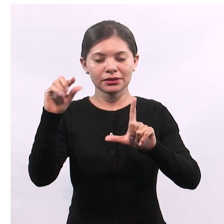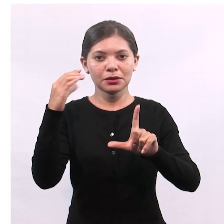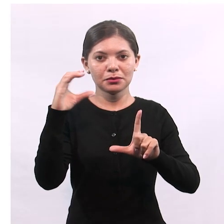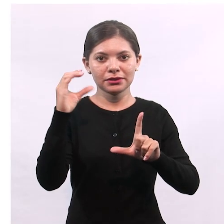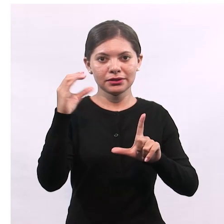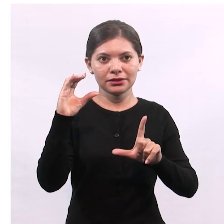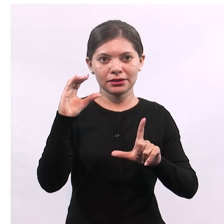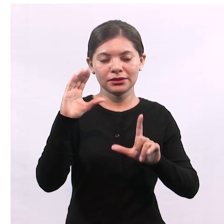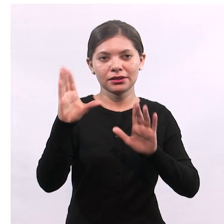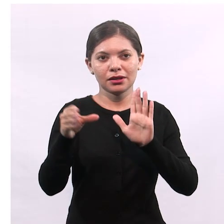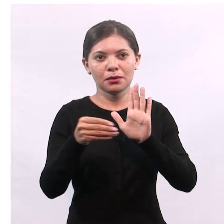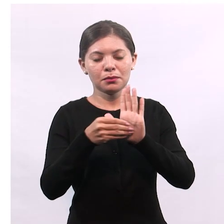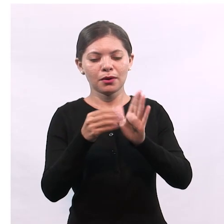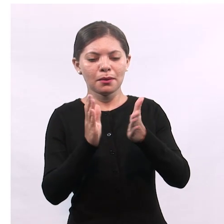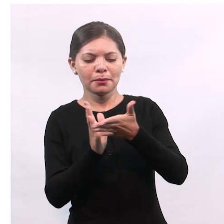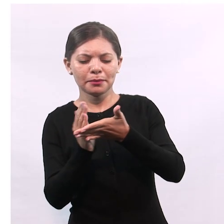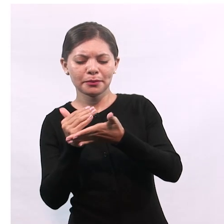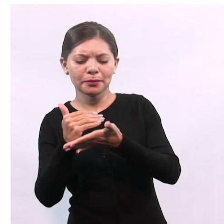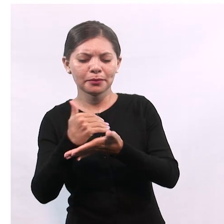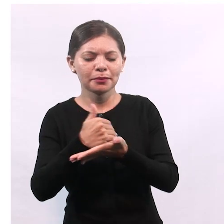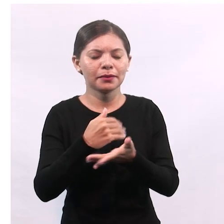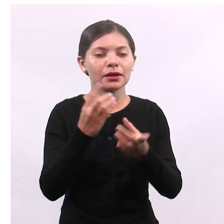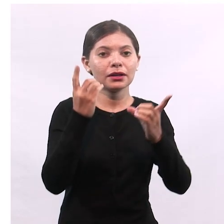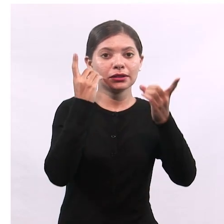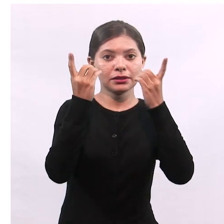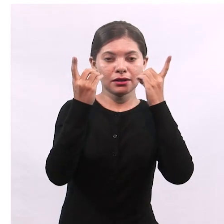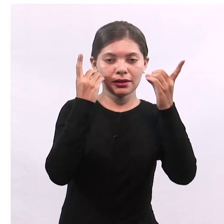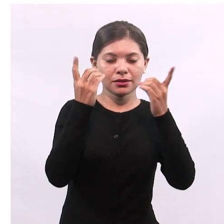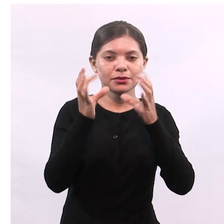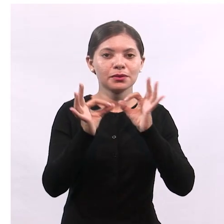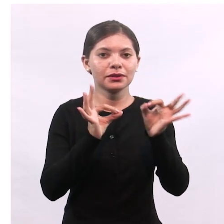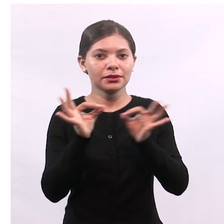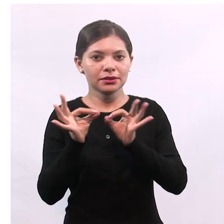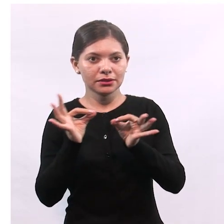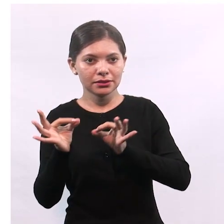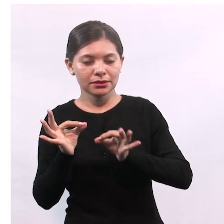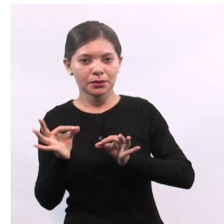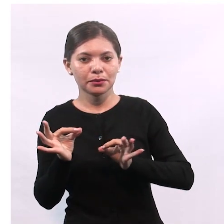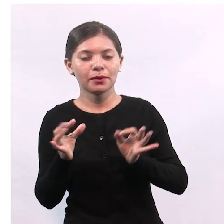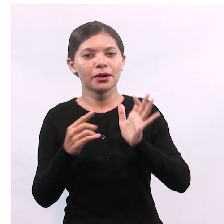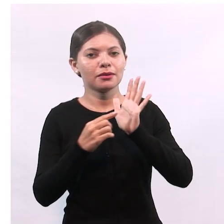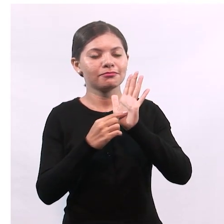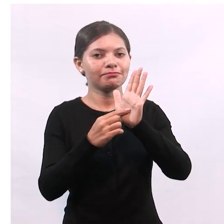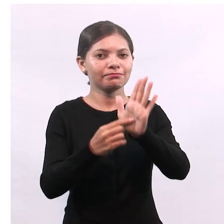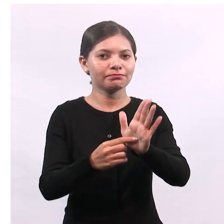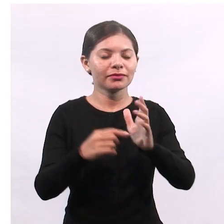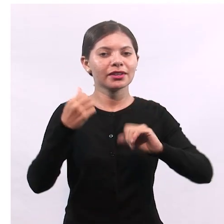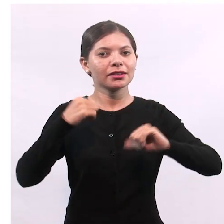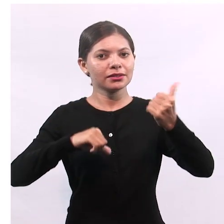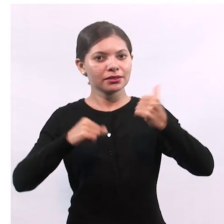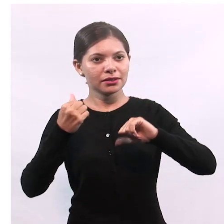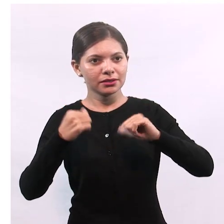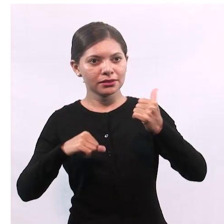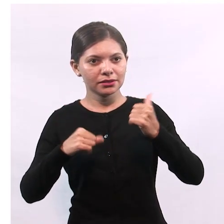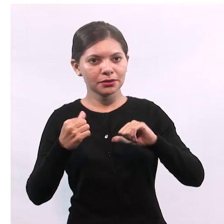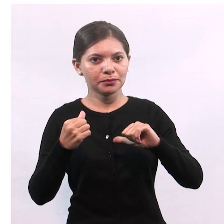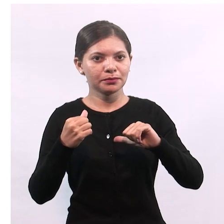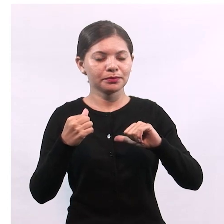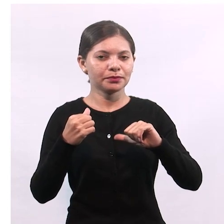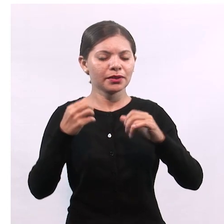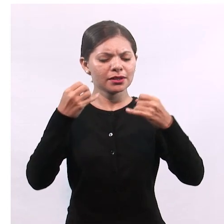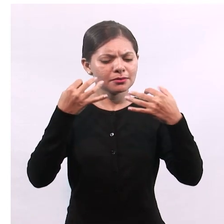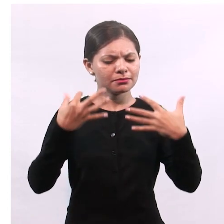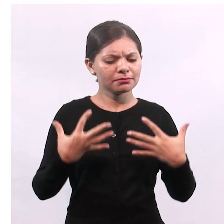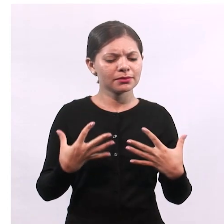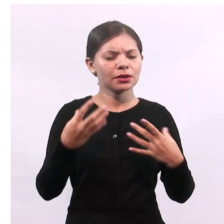coleta de dados a organização apresentação análise e interpretação dos